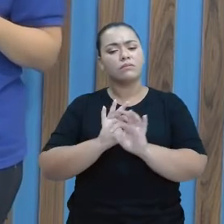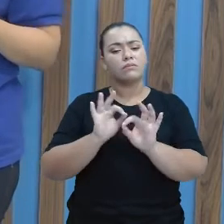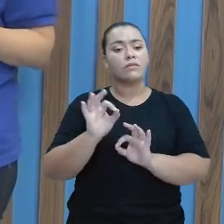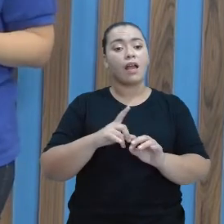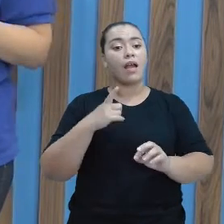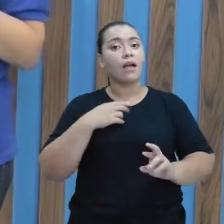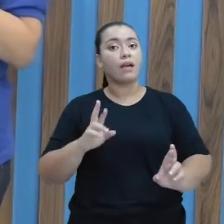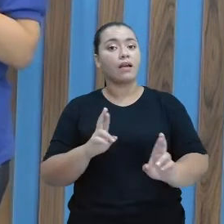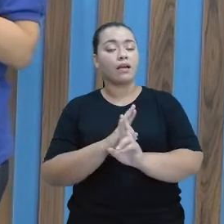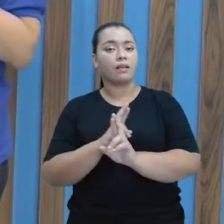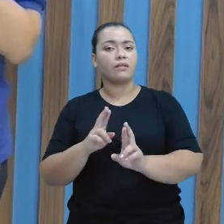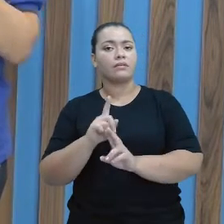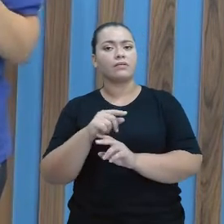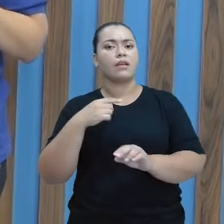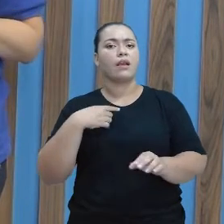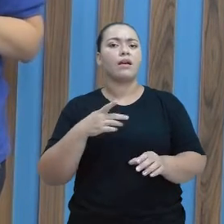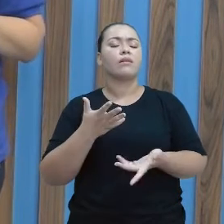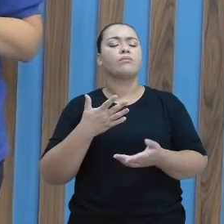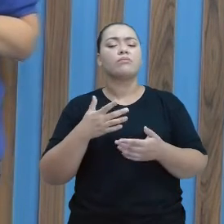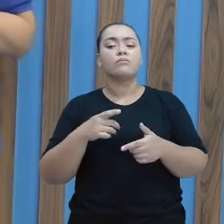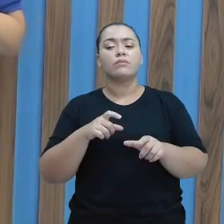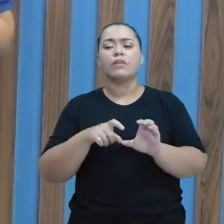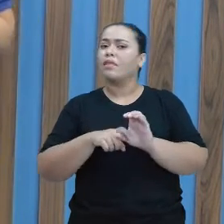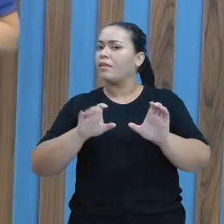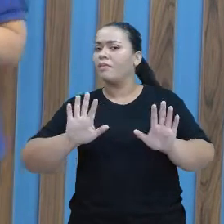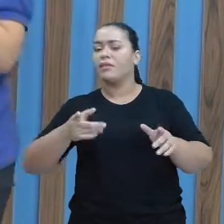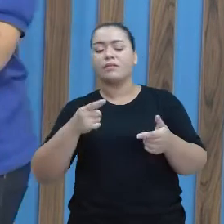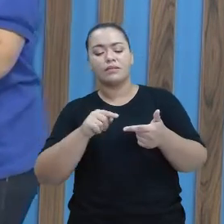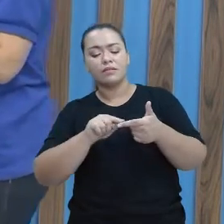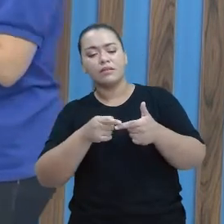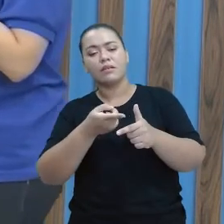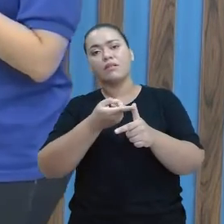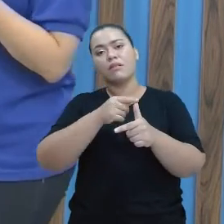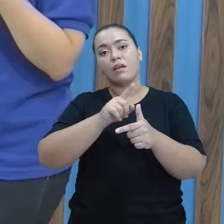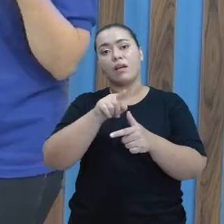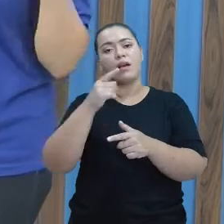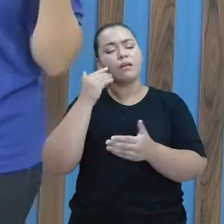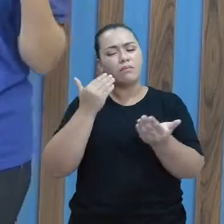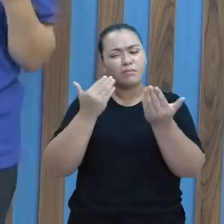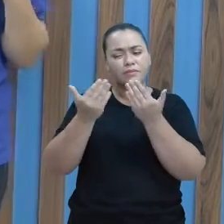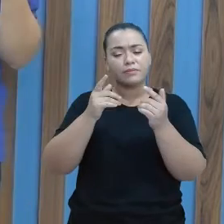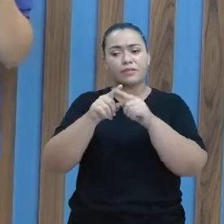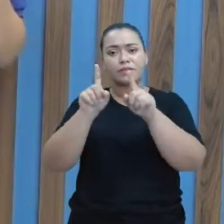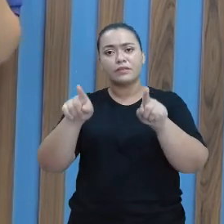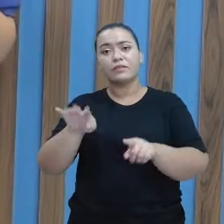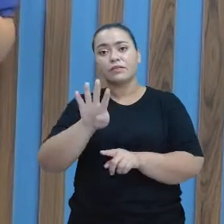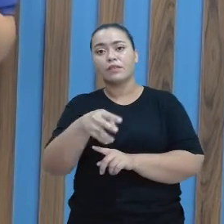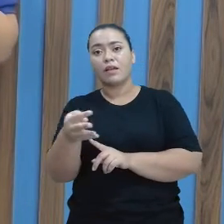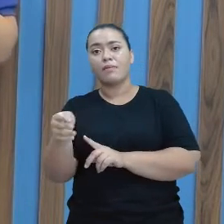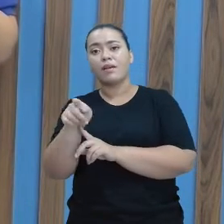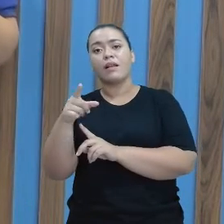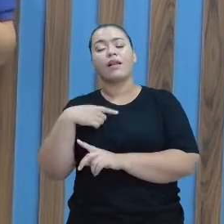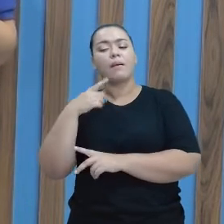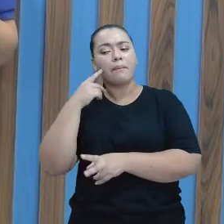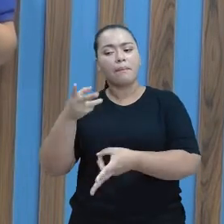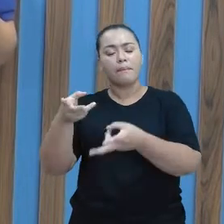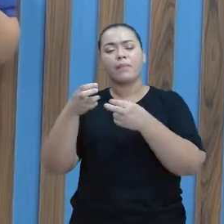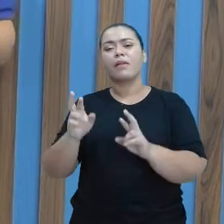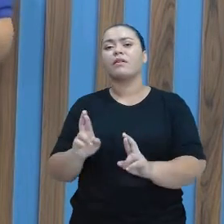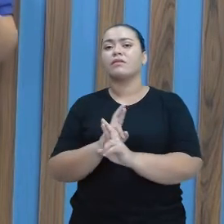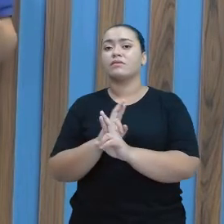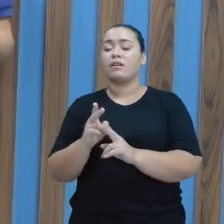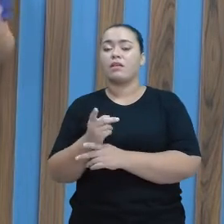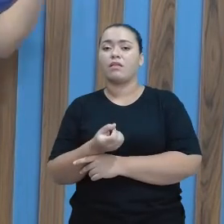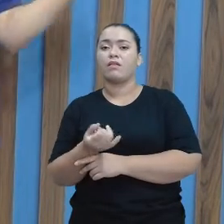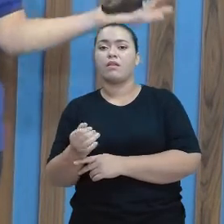as relações independente dos ângulos, a gente compara através da e consegue perceber essa relação entre esses valores.